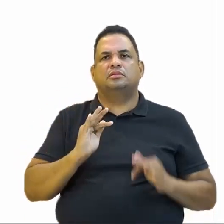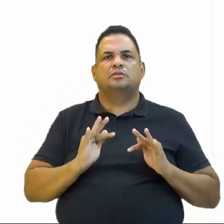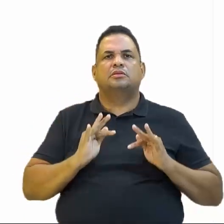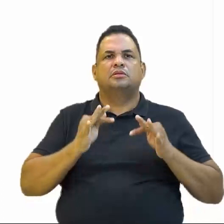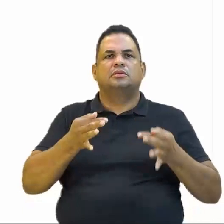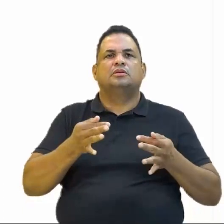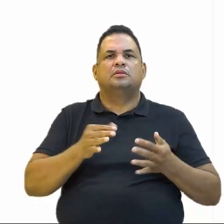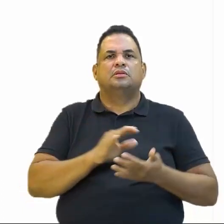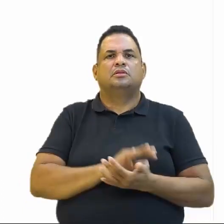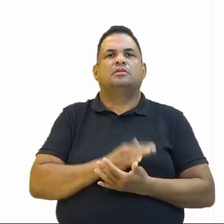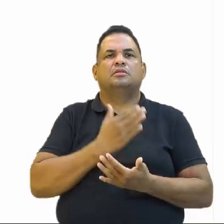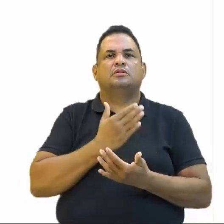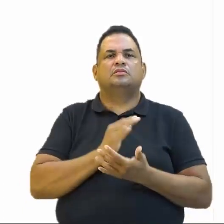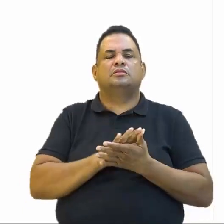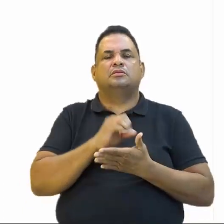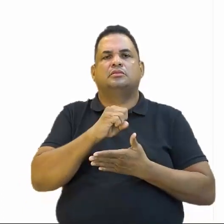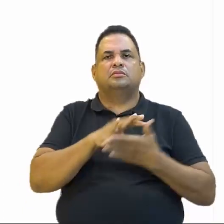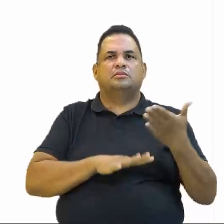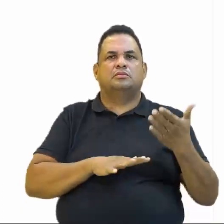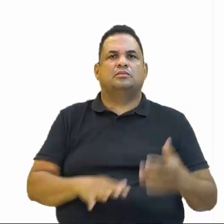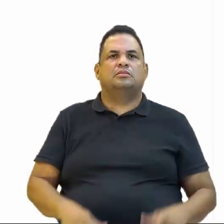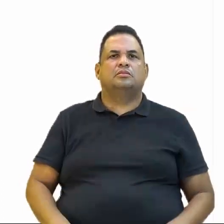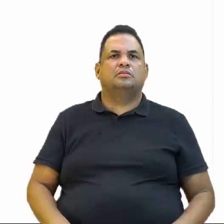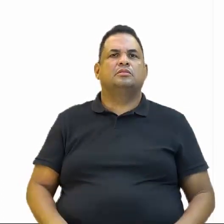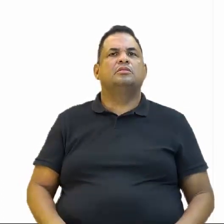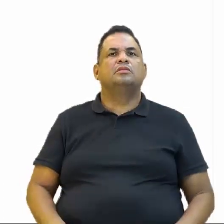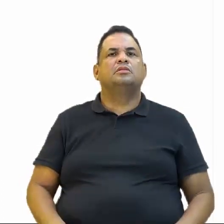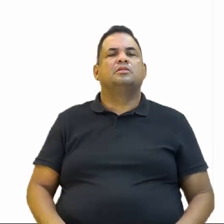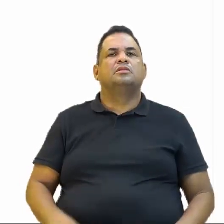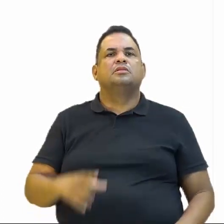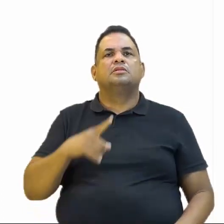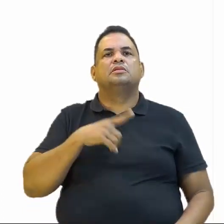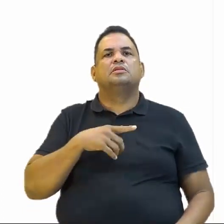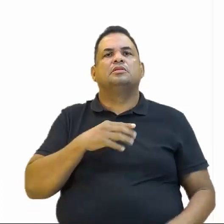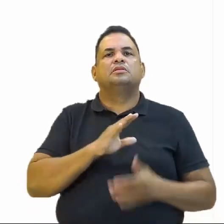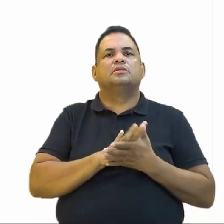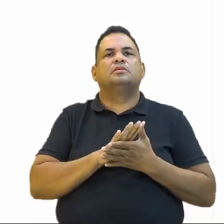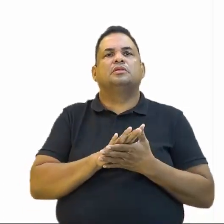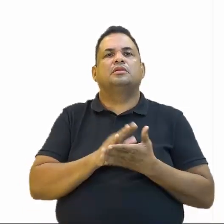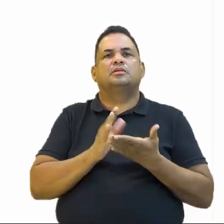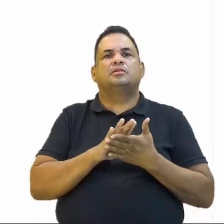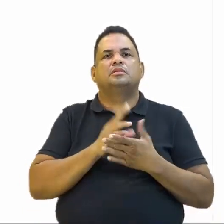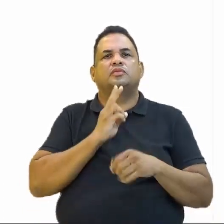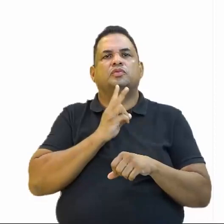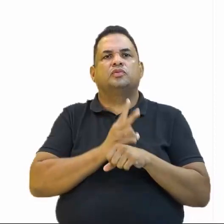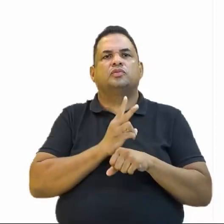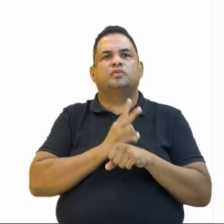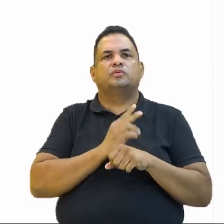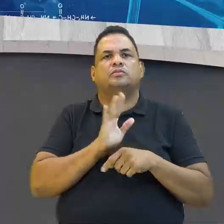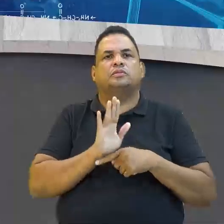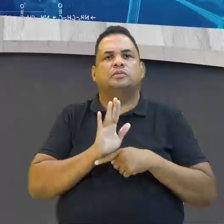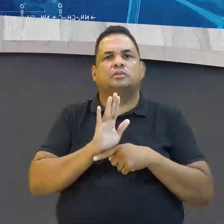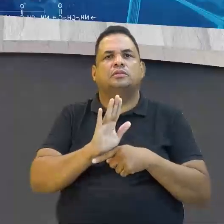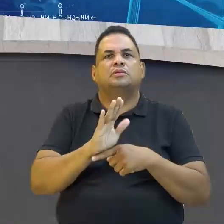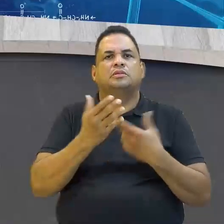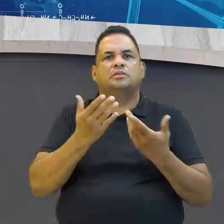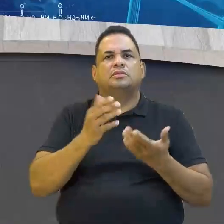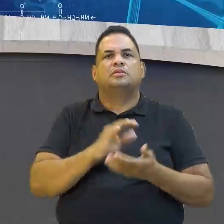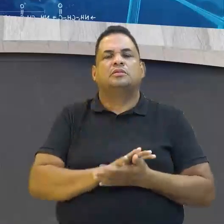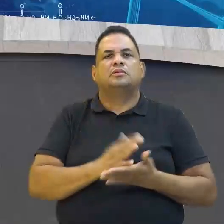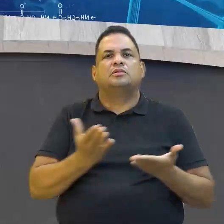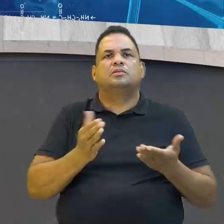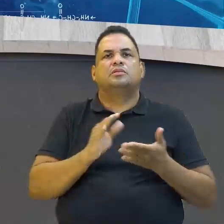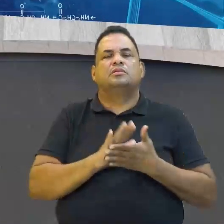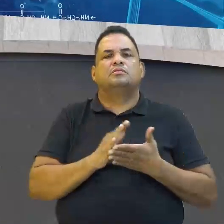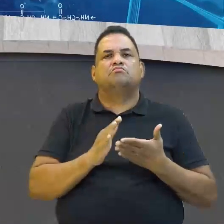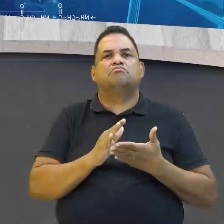a nossa atividade. E aqui a gente tem um material complementar para vocês. Quem tiver interesse de